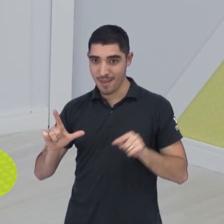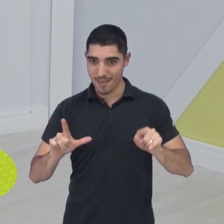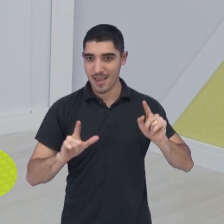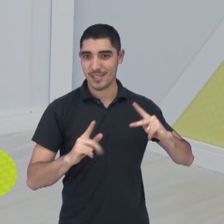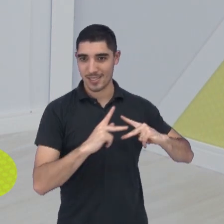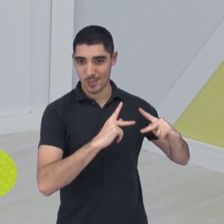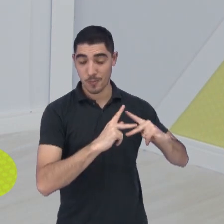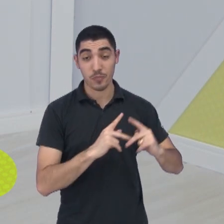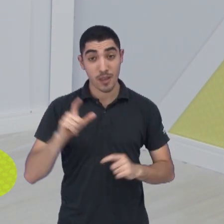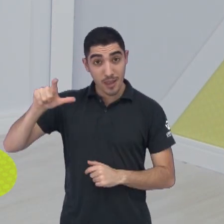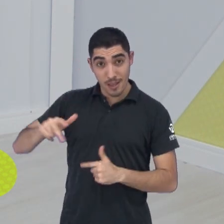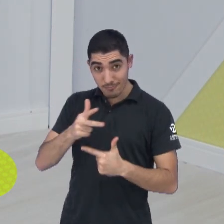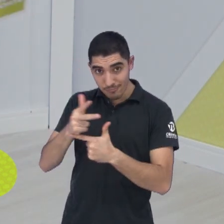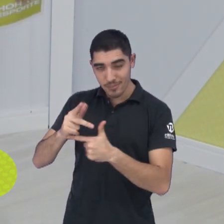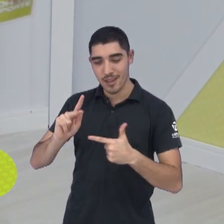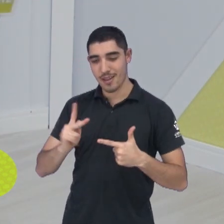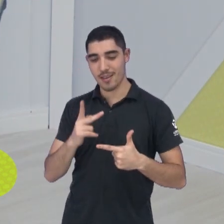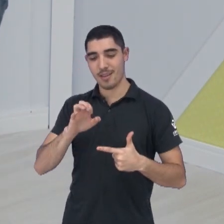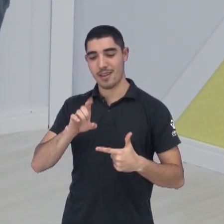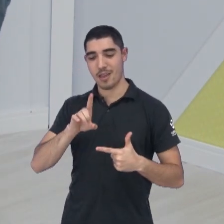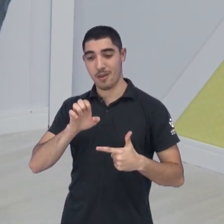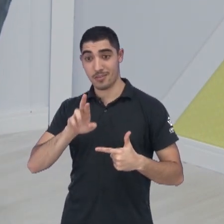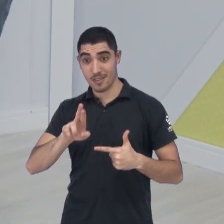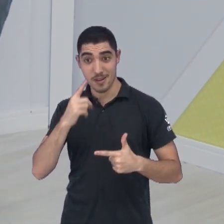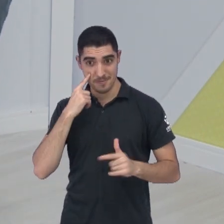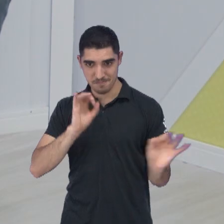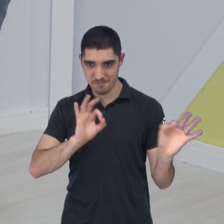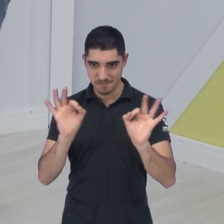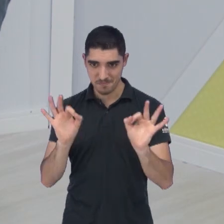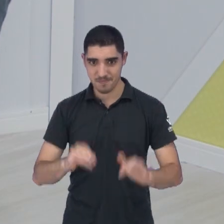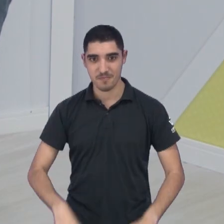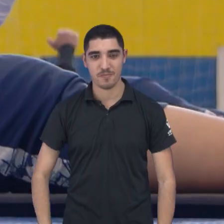imagens são dele, Helder Soares. Solta, Matheus!